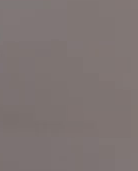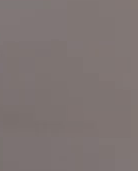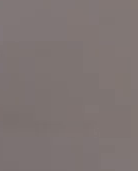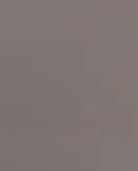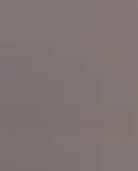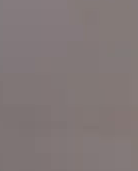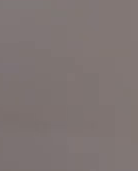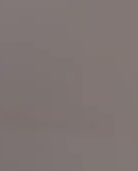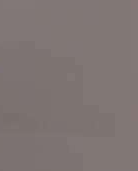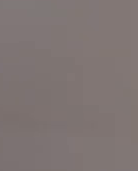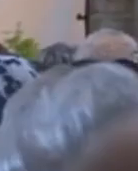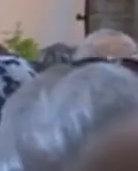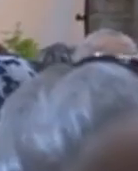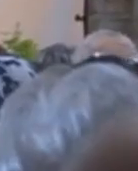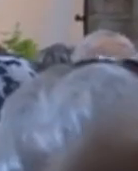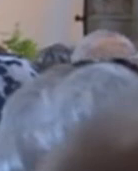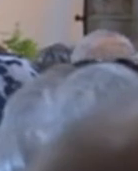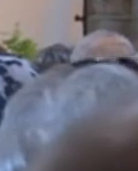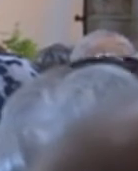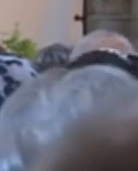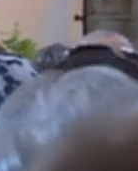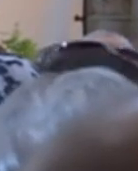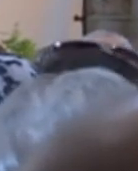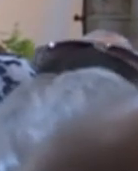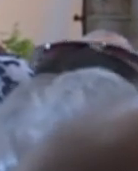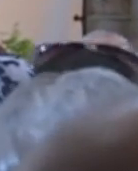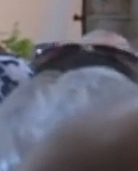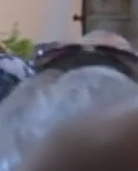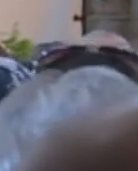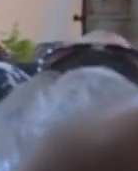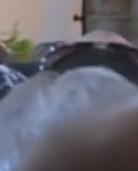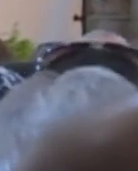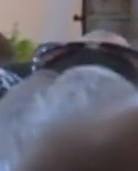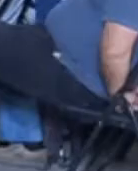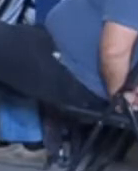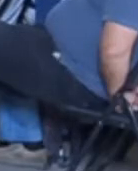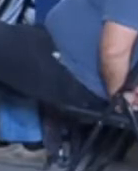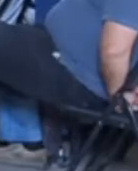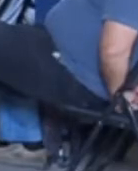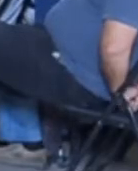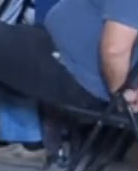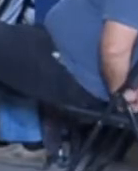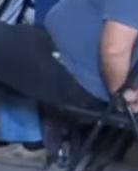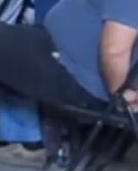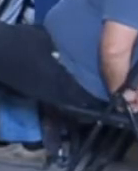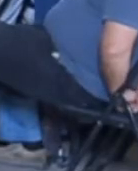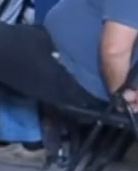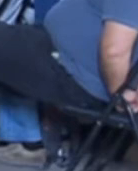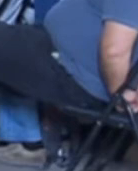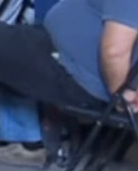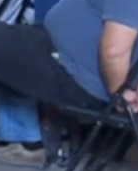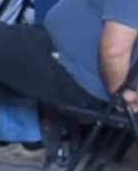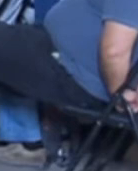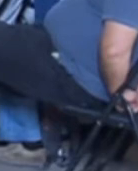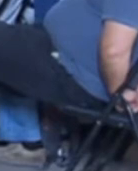para a Diocese de Santarém. Esteve cerca de 20 anos naquele território do Ribatejo. Antes de deixar o cargo, passou